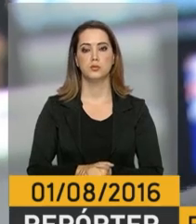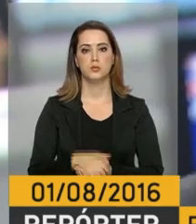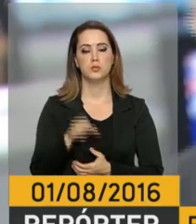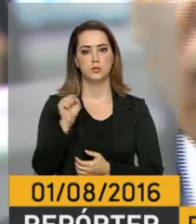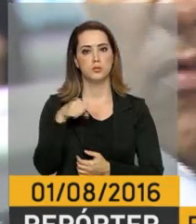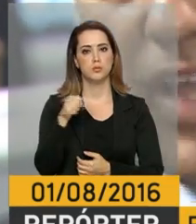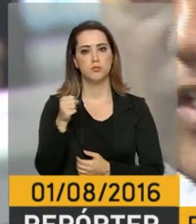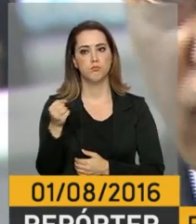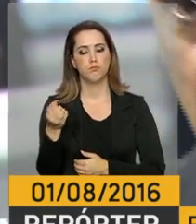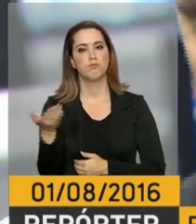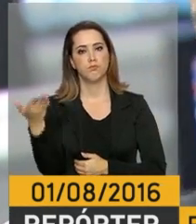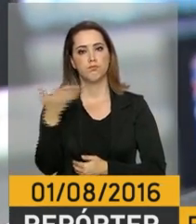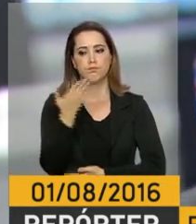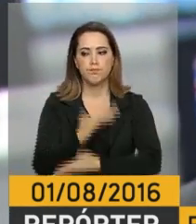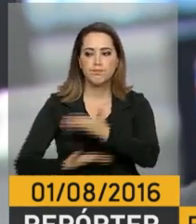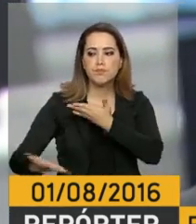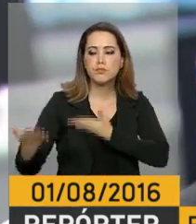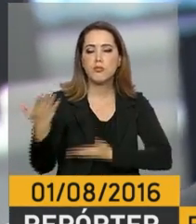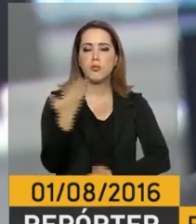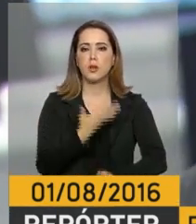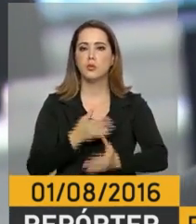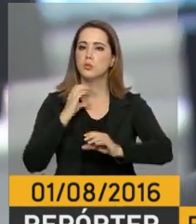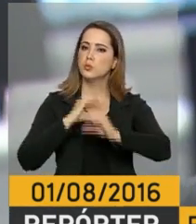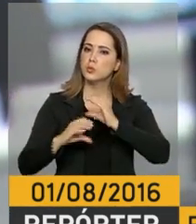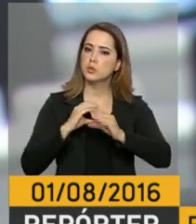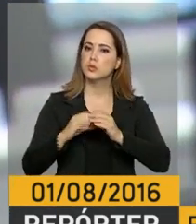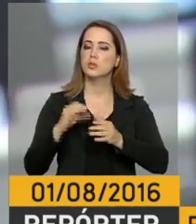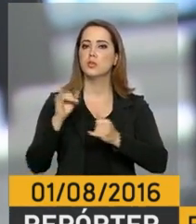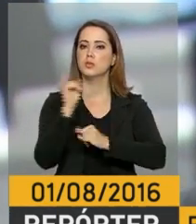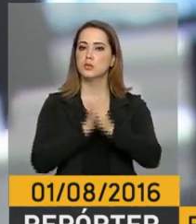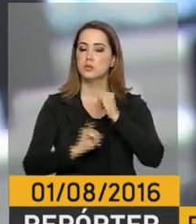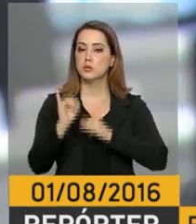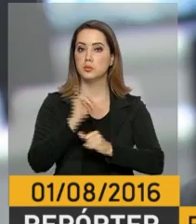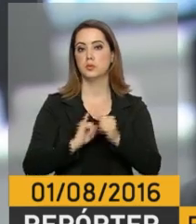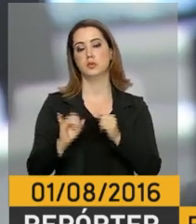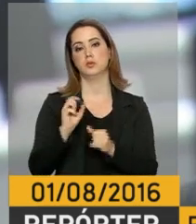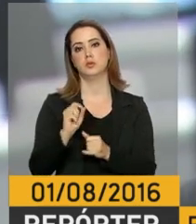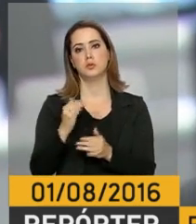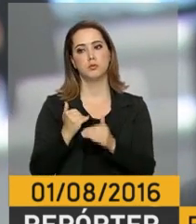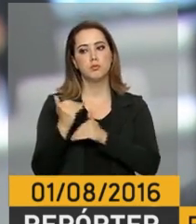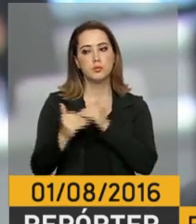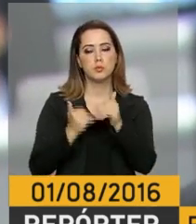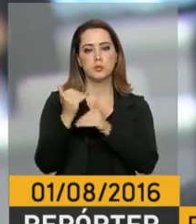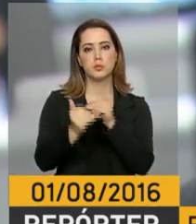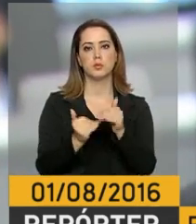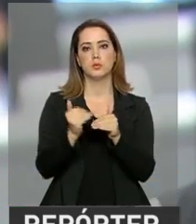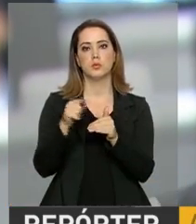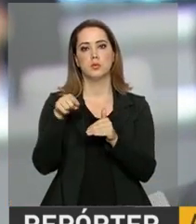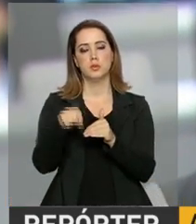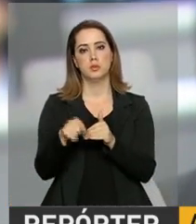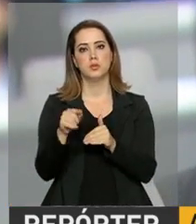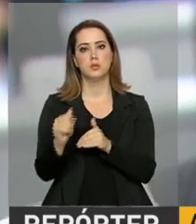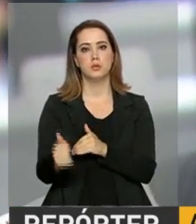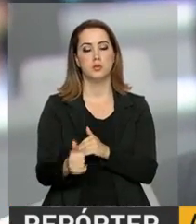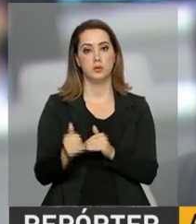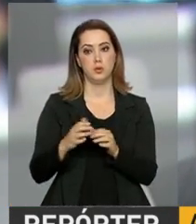a cooperação vem já de longe, como eu disse, crescendo cada vez maior, e o maior não é